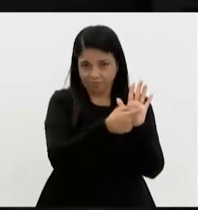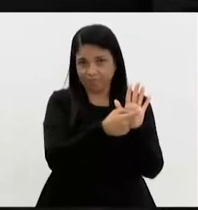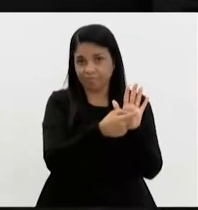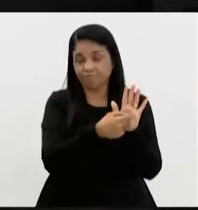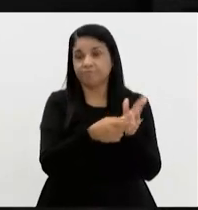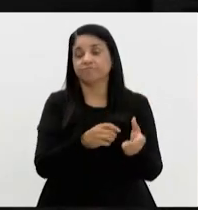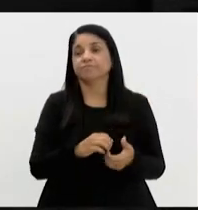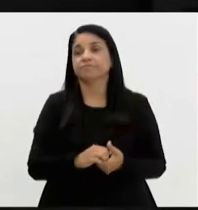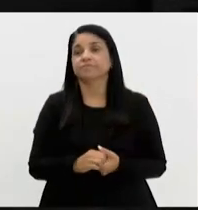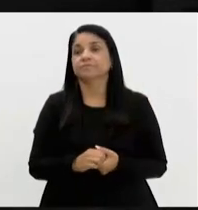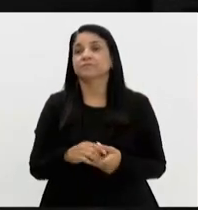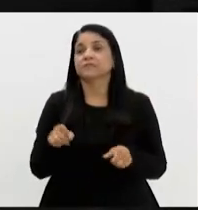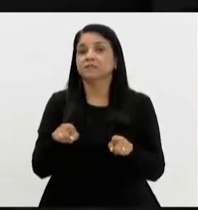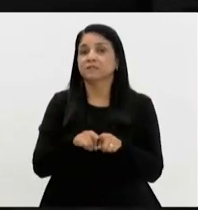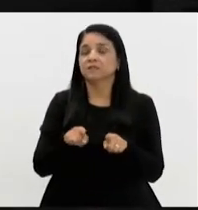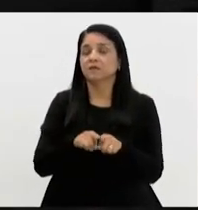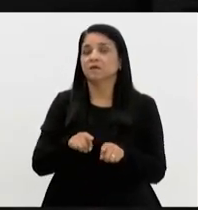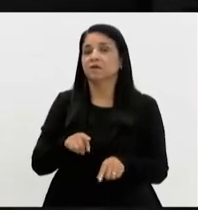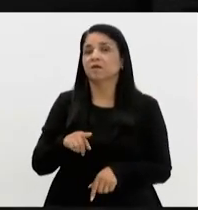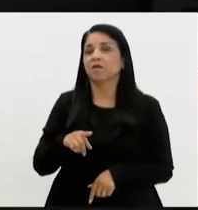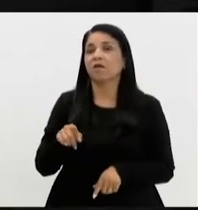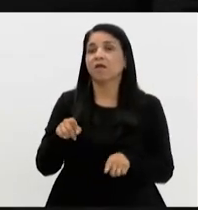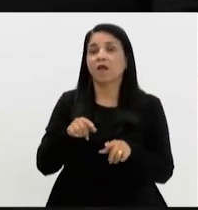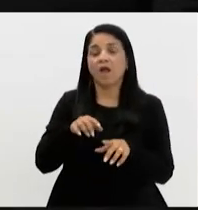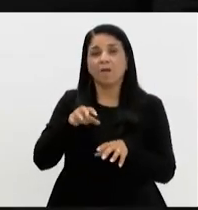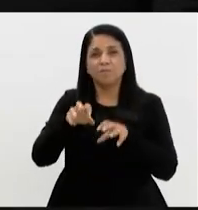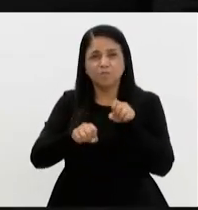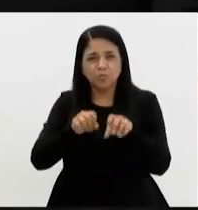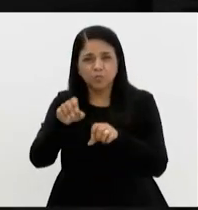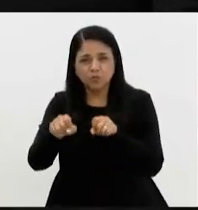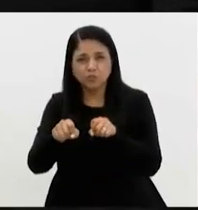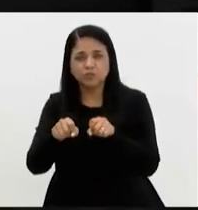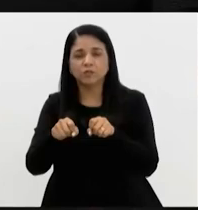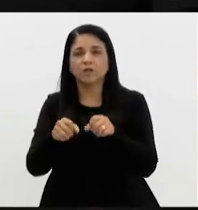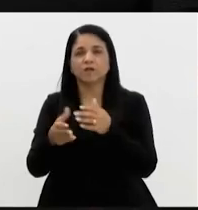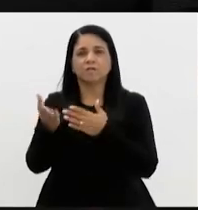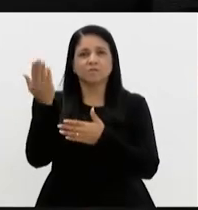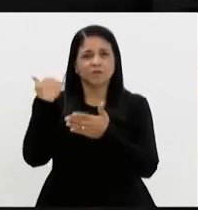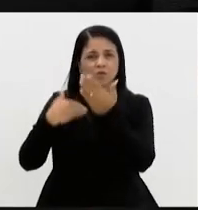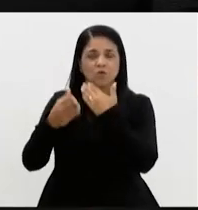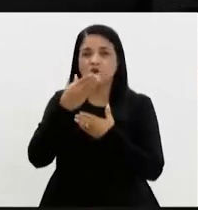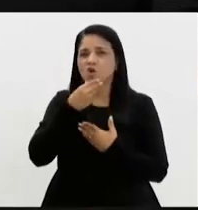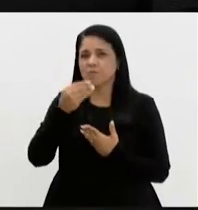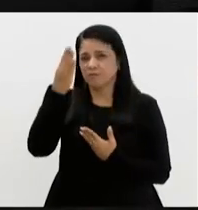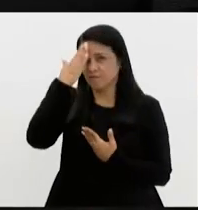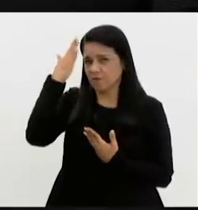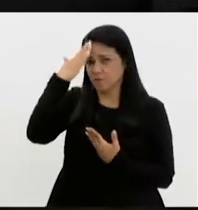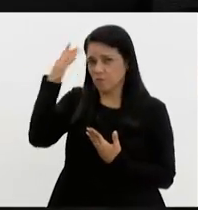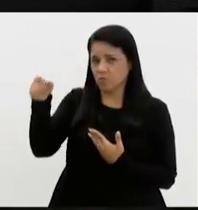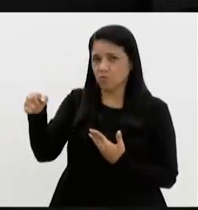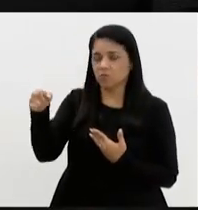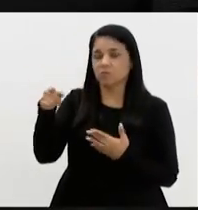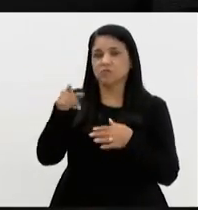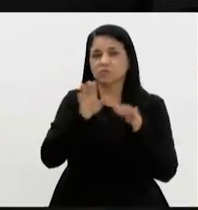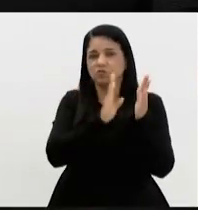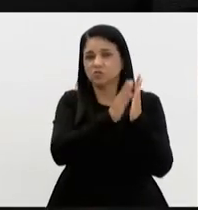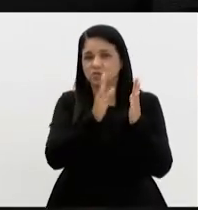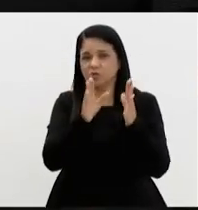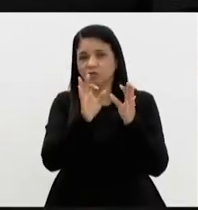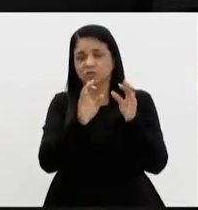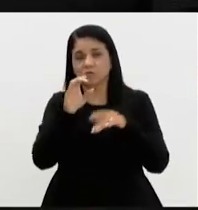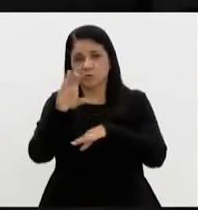citou aqui lovenstein né por quê Porque a busca já dito por Call lovenstein nas suas classificações de ordens constitucionais que nós